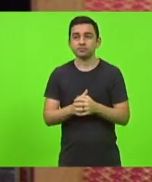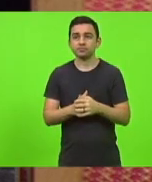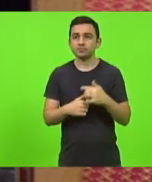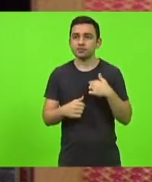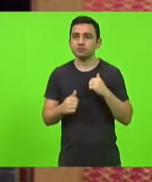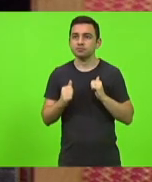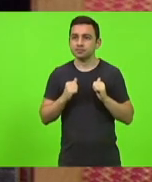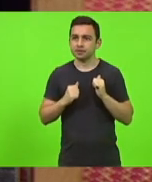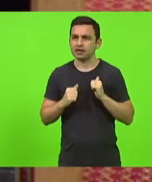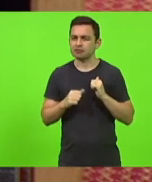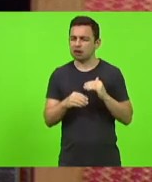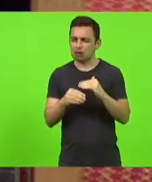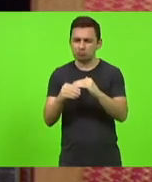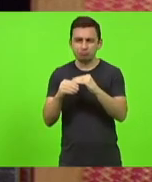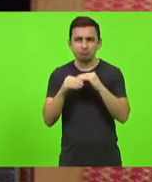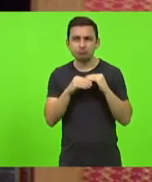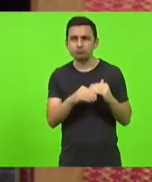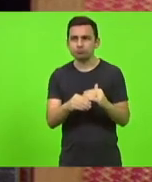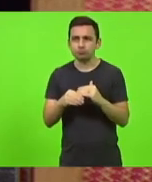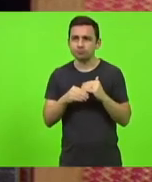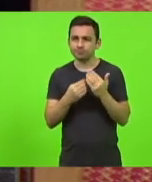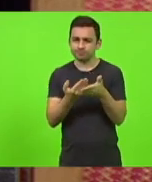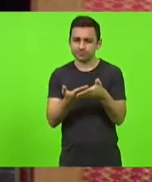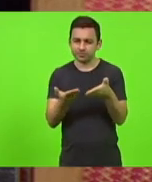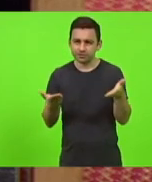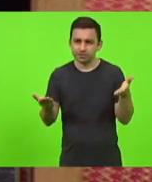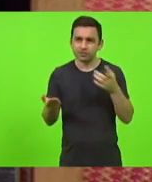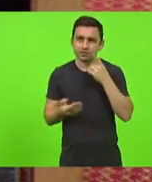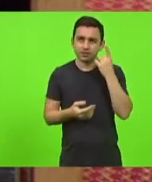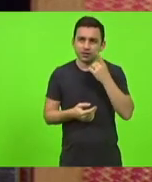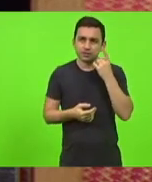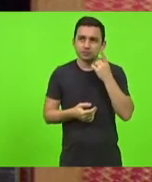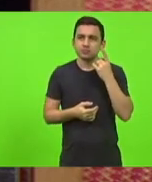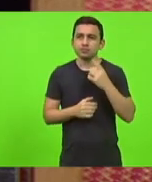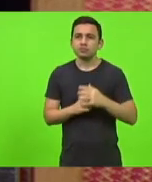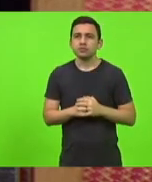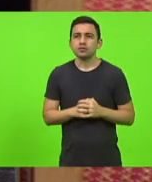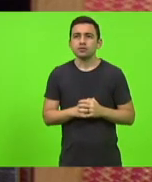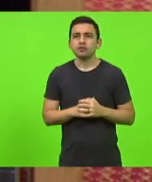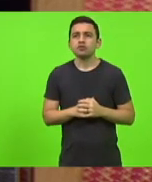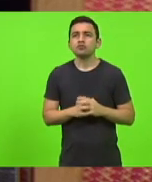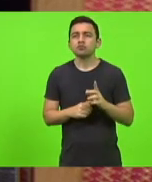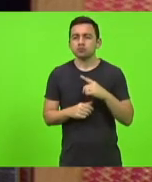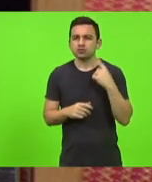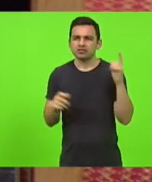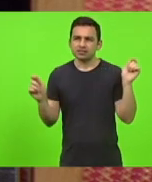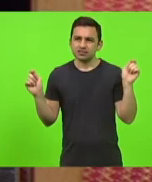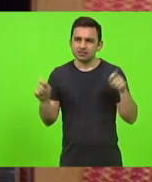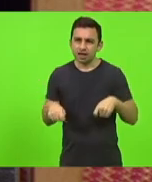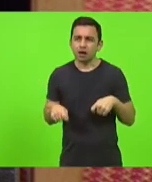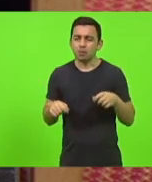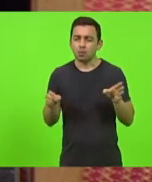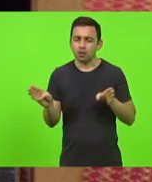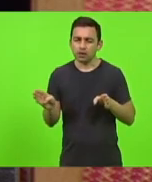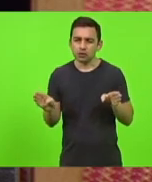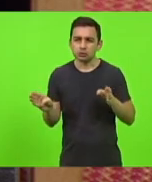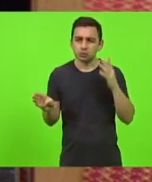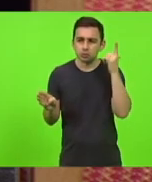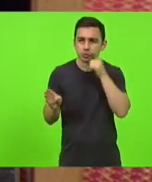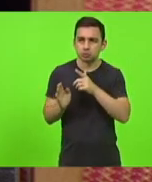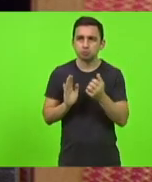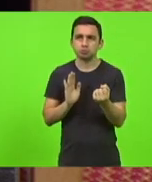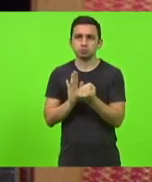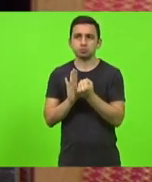por unanimidade dos senhores e senhoras deputados, nós temos um momento histórico. Pelo